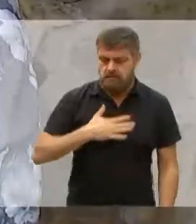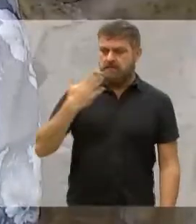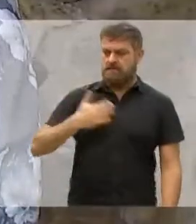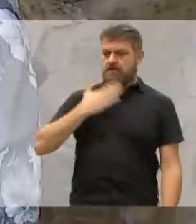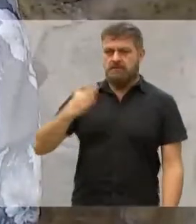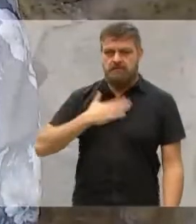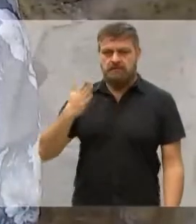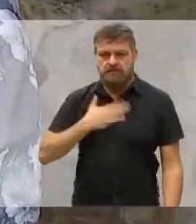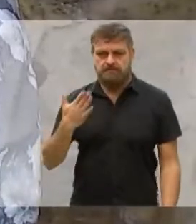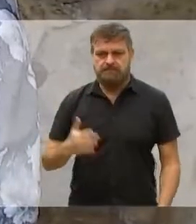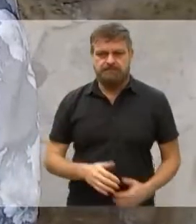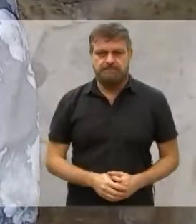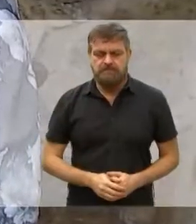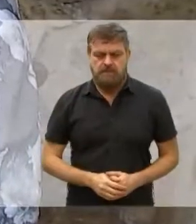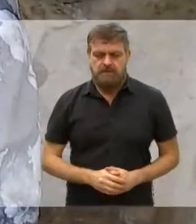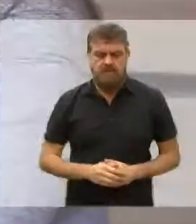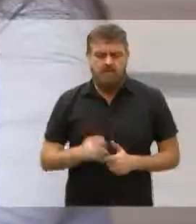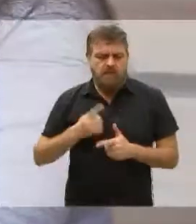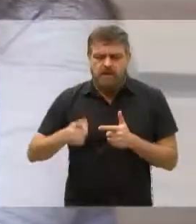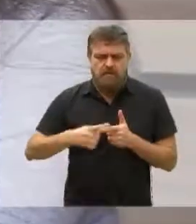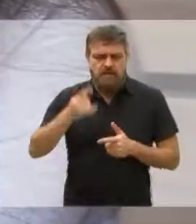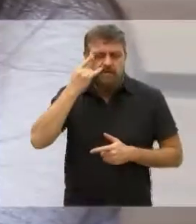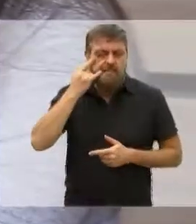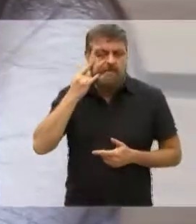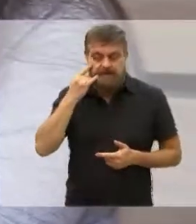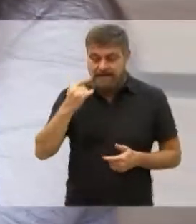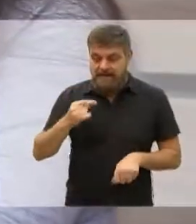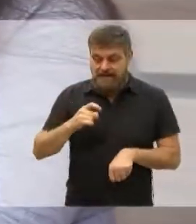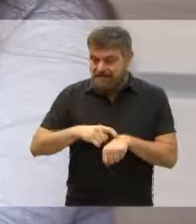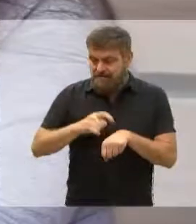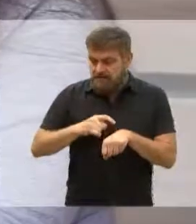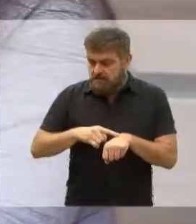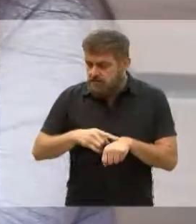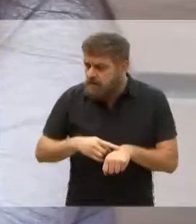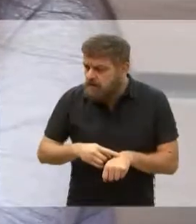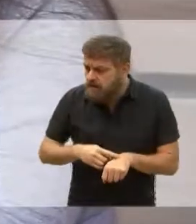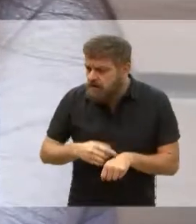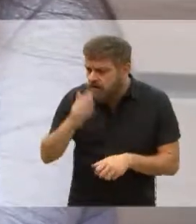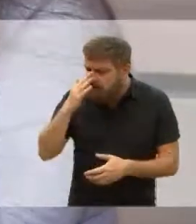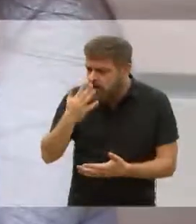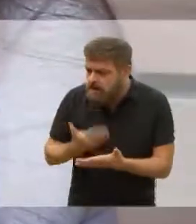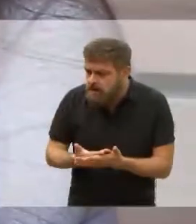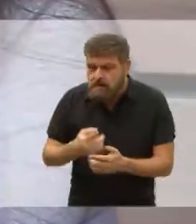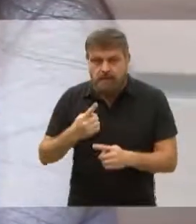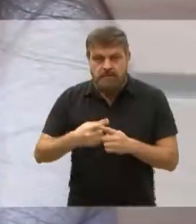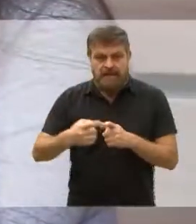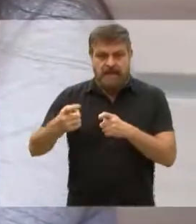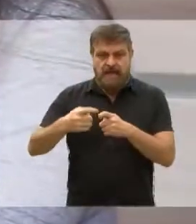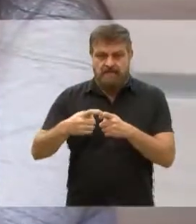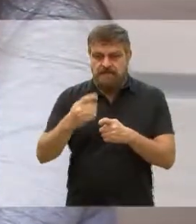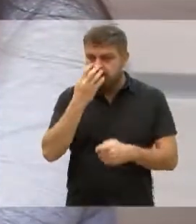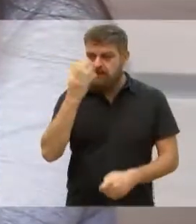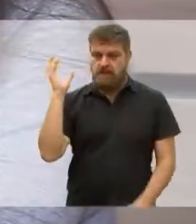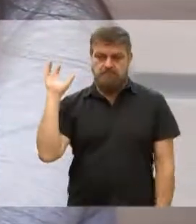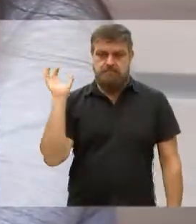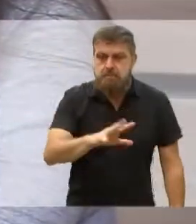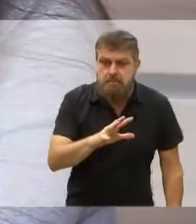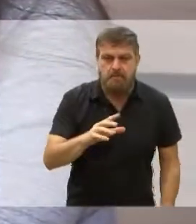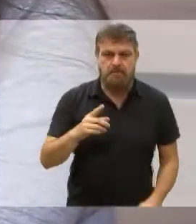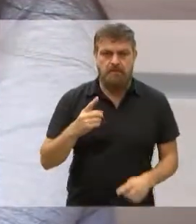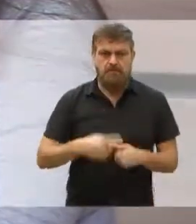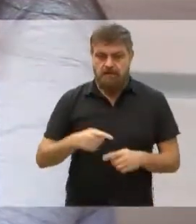muito brusca, não tanto pela síndrome. Eu costumo dizer que eu não tive tempo de assimilar a síndrome de Down, porque a médica veio